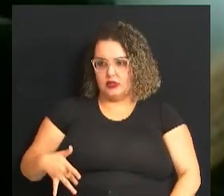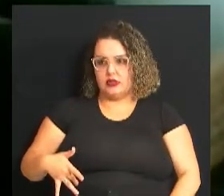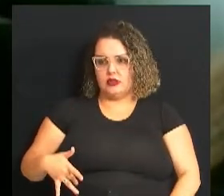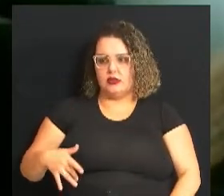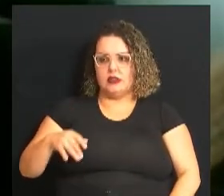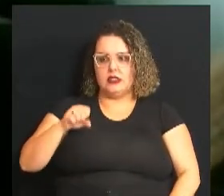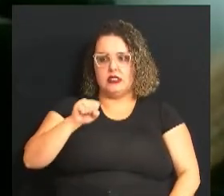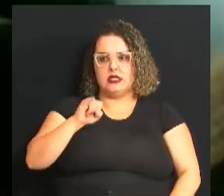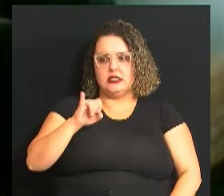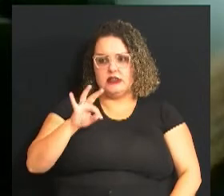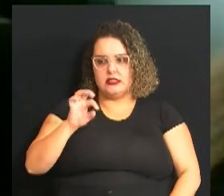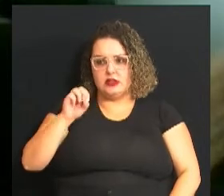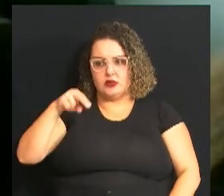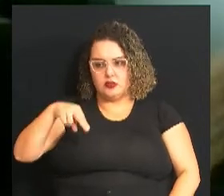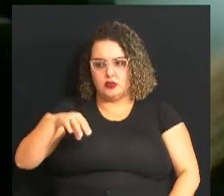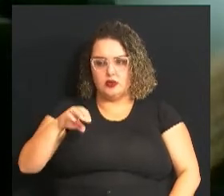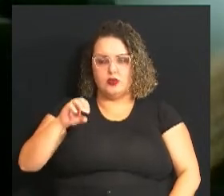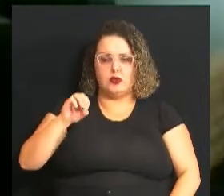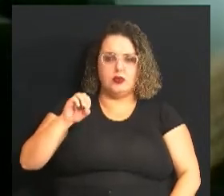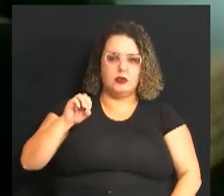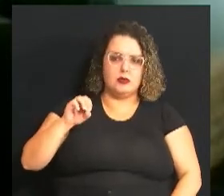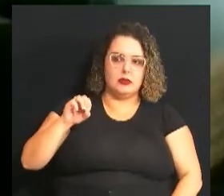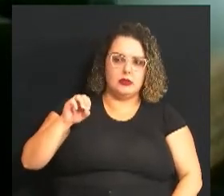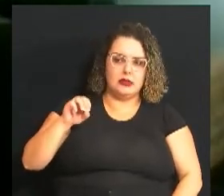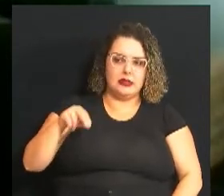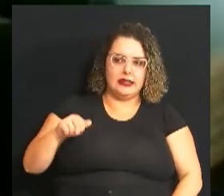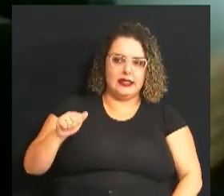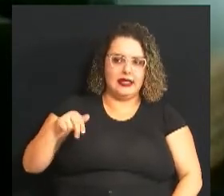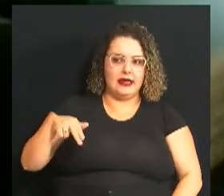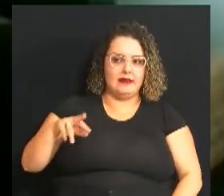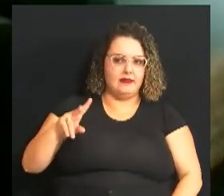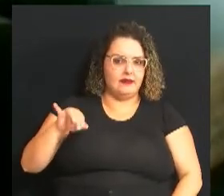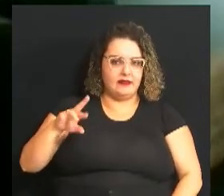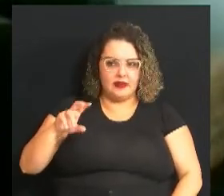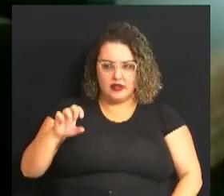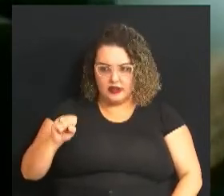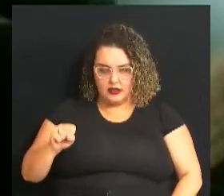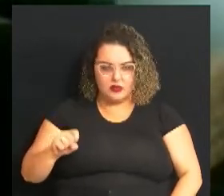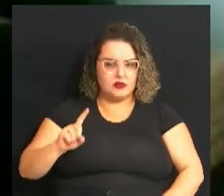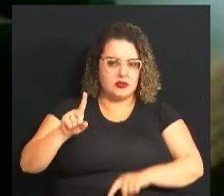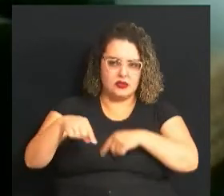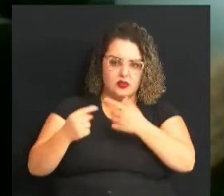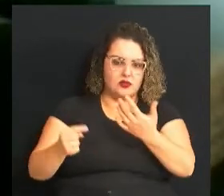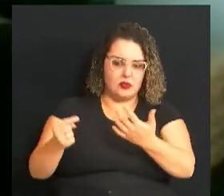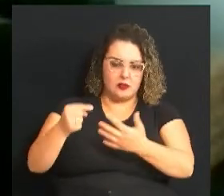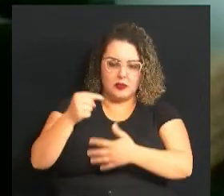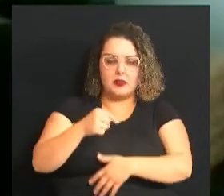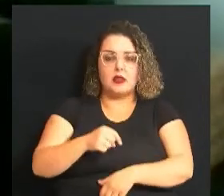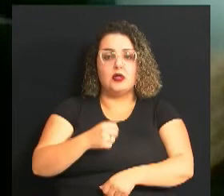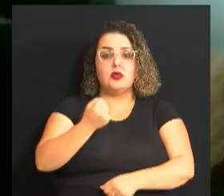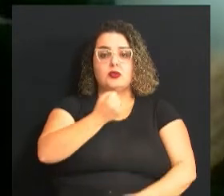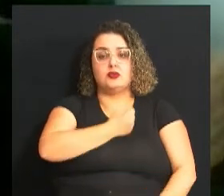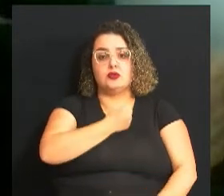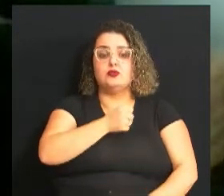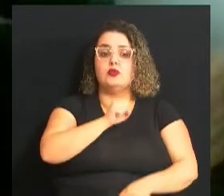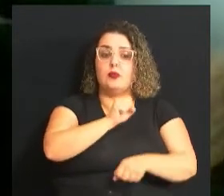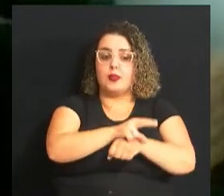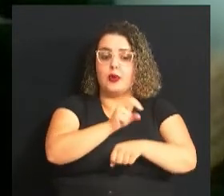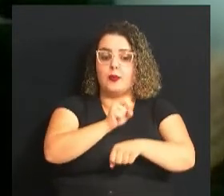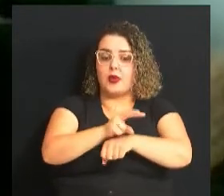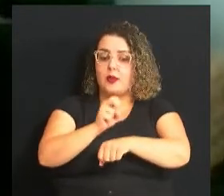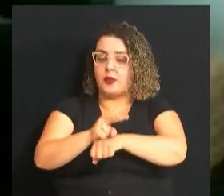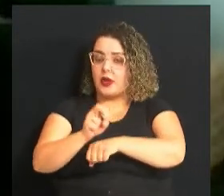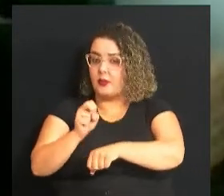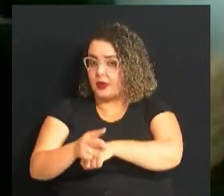citomegalovírus, como o Epstein-Barr vírus. Então, nós temos, sim, um grande número de agentes virais causadores de hepatite,